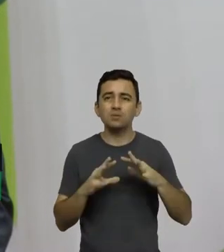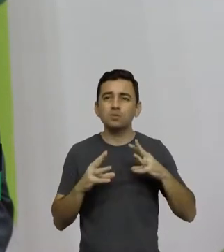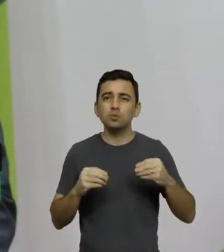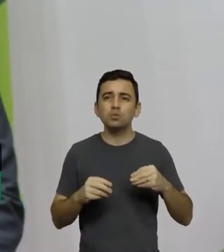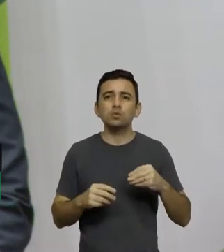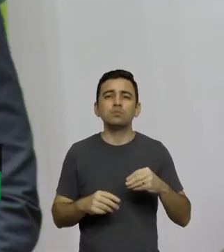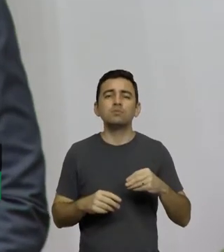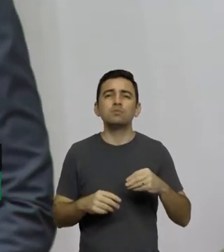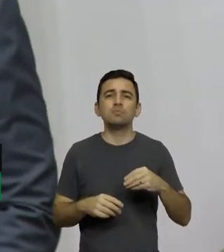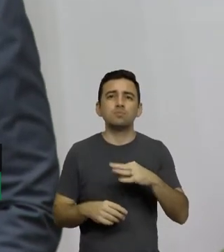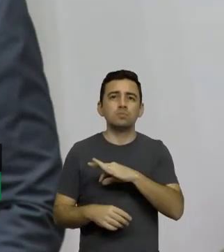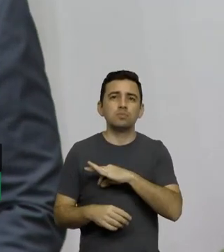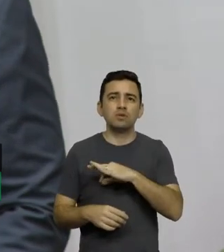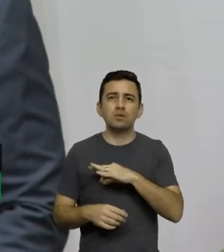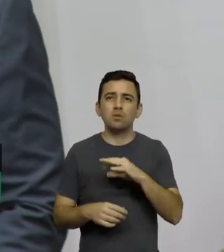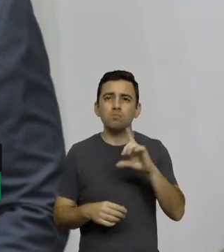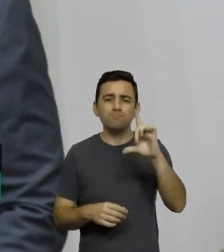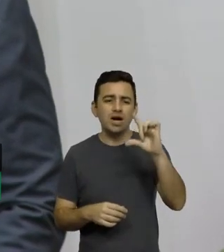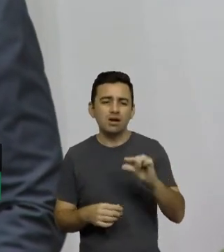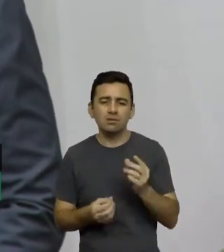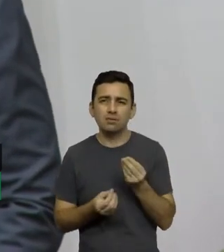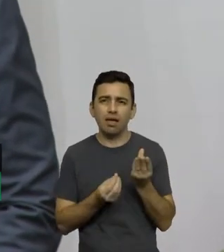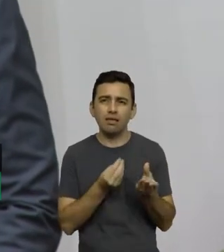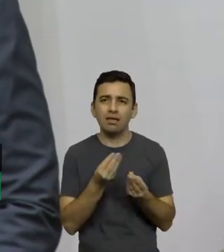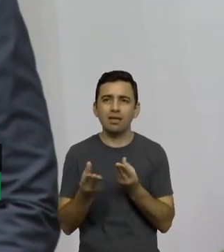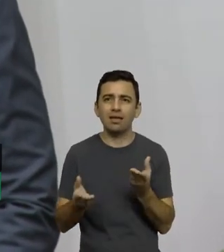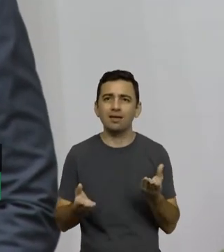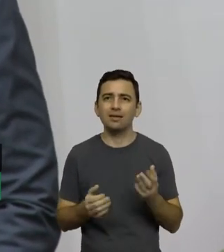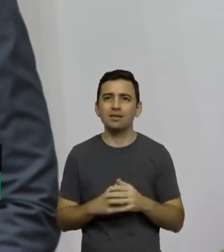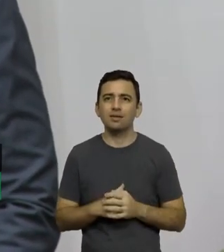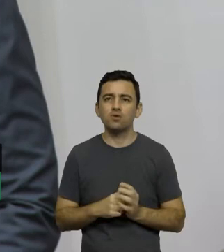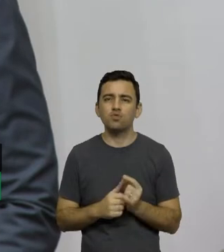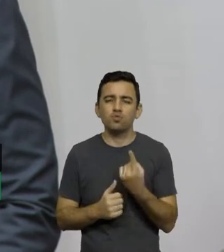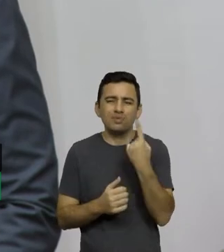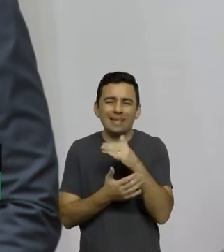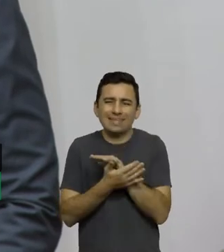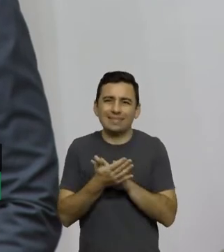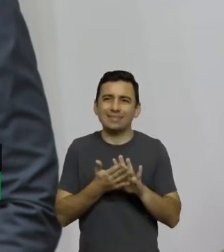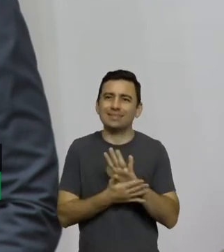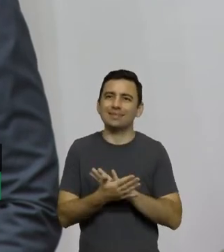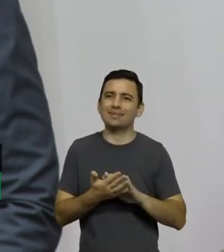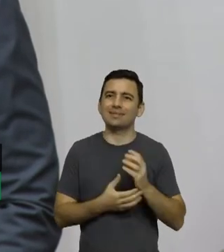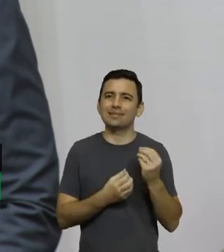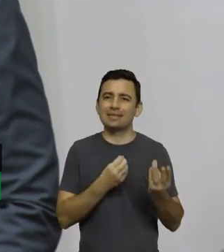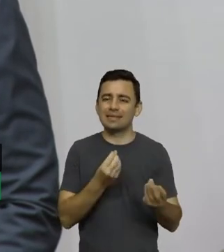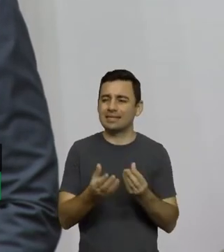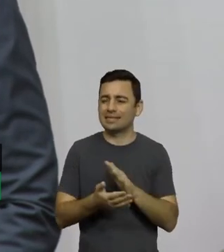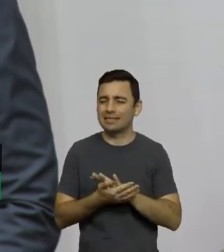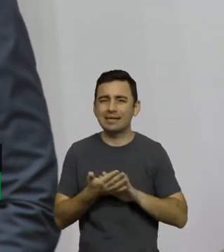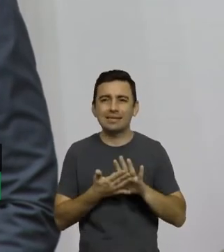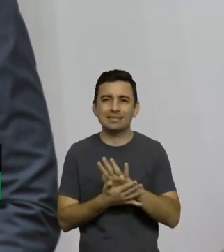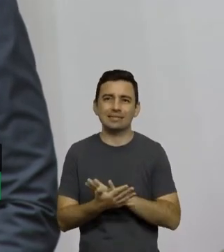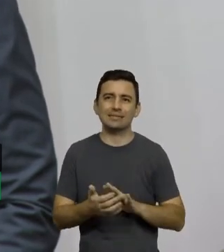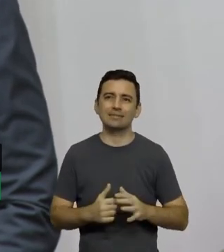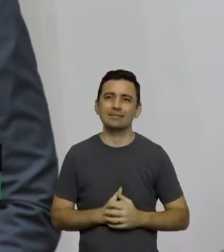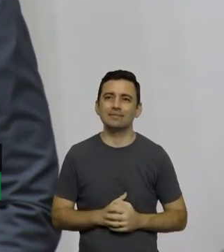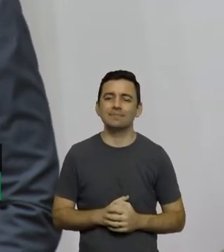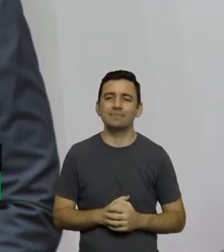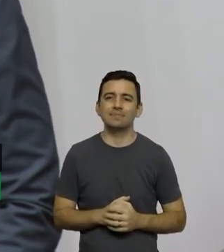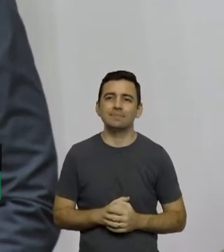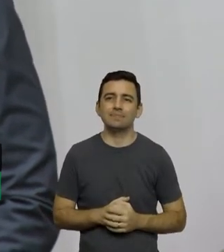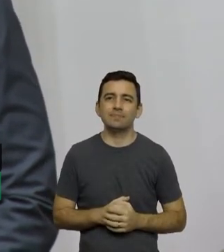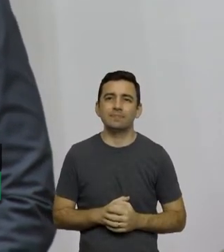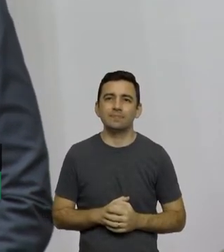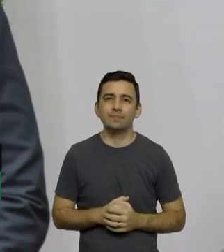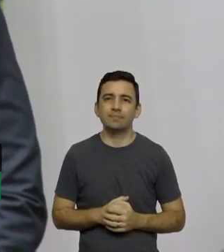lhes trouxesse mínimo de agrado. Nem um gesto. Nem um único gesto. Não